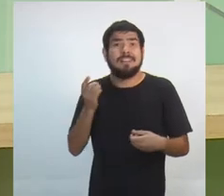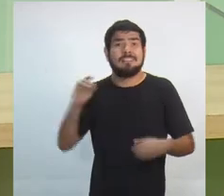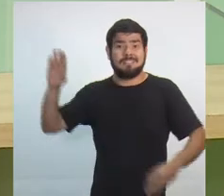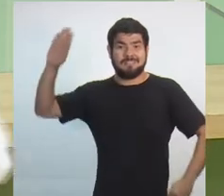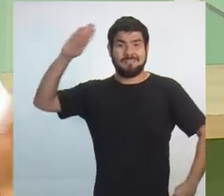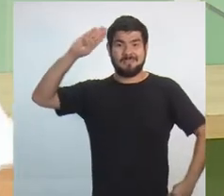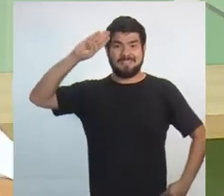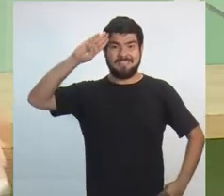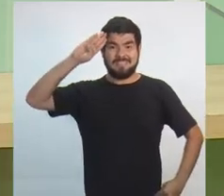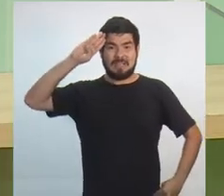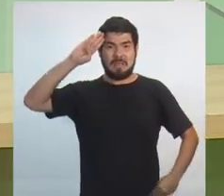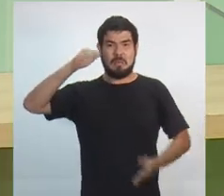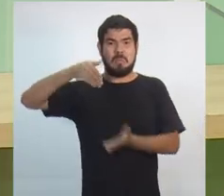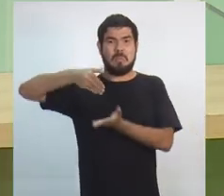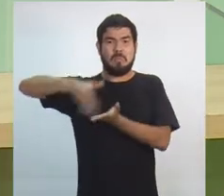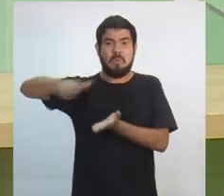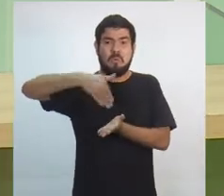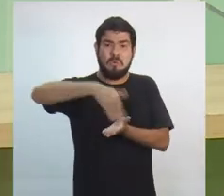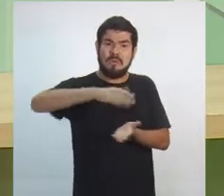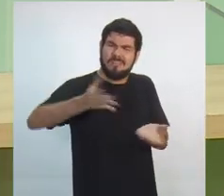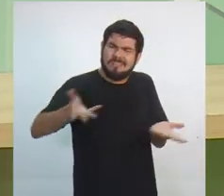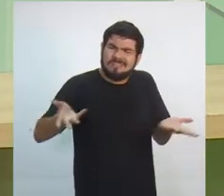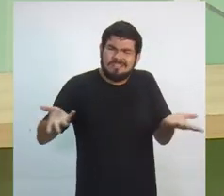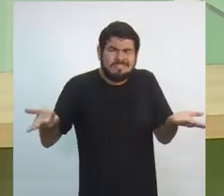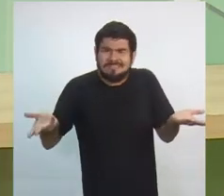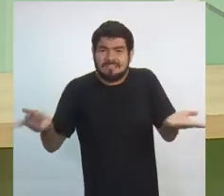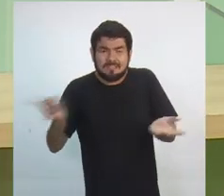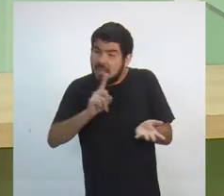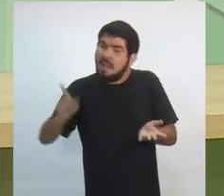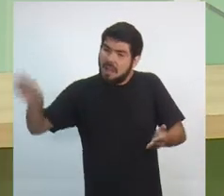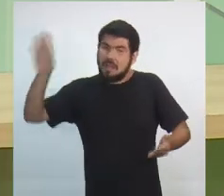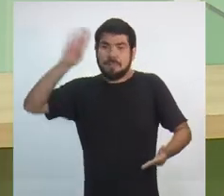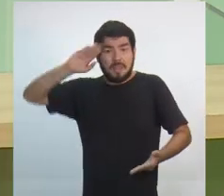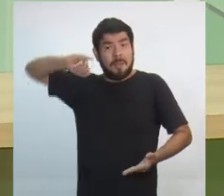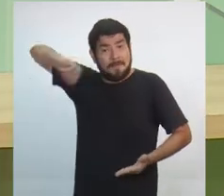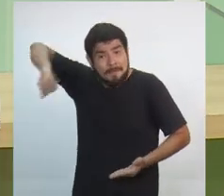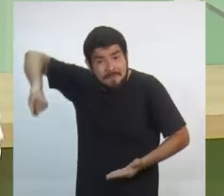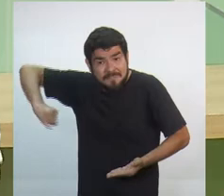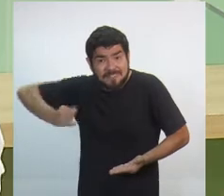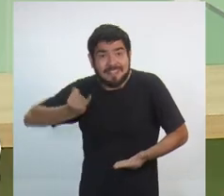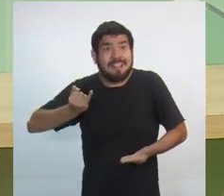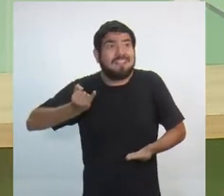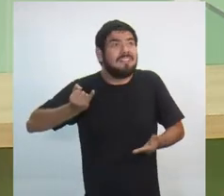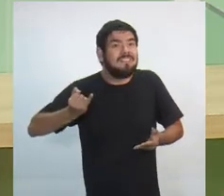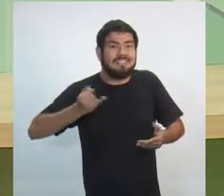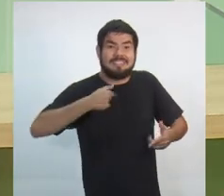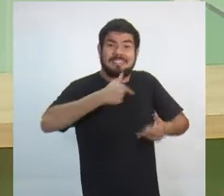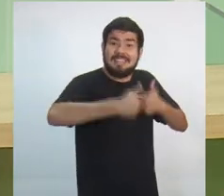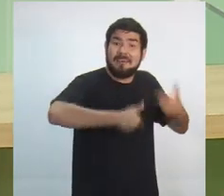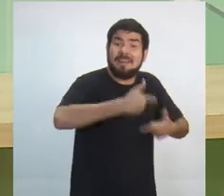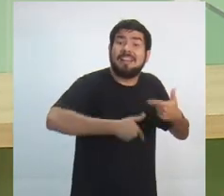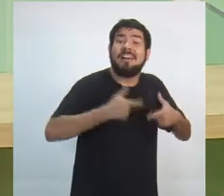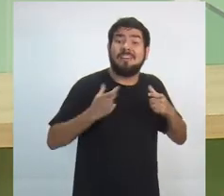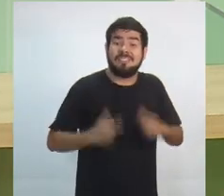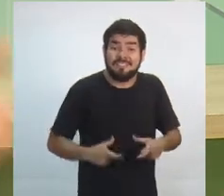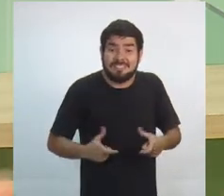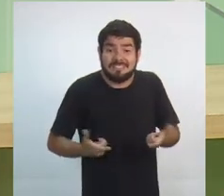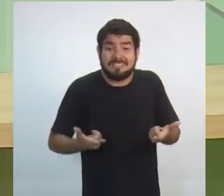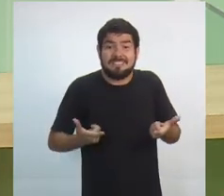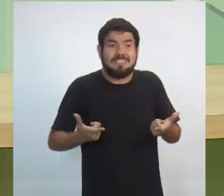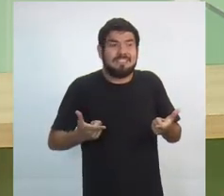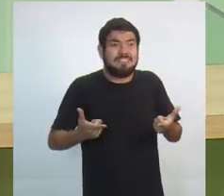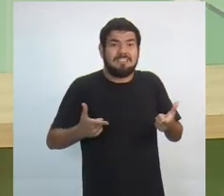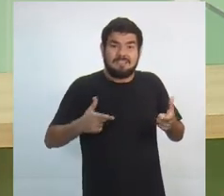deles, ociosos, saindo do ensino médio, e nós vamos aproveitá-los para trabalhar nas entidades e nas